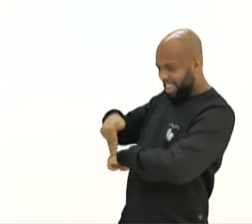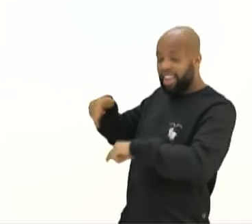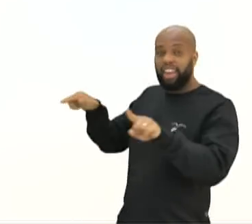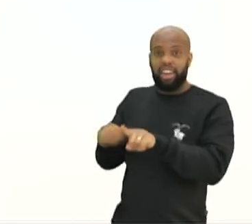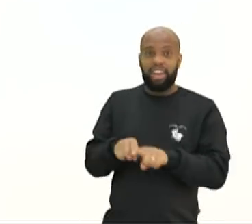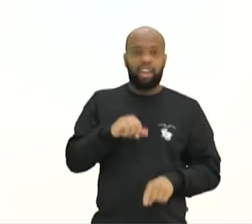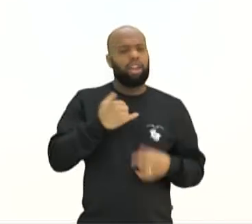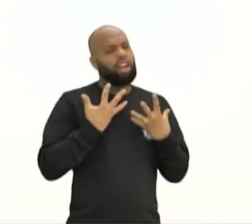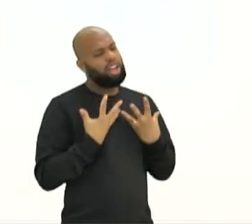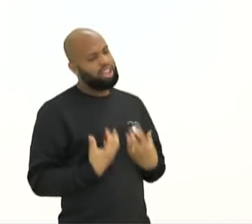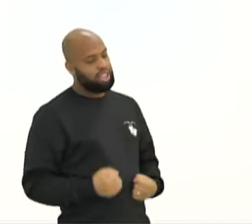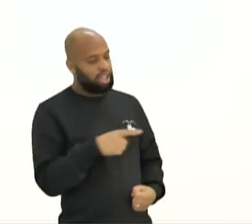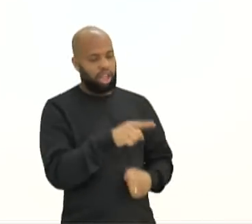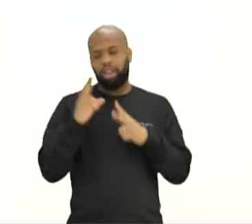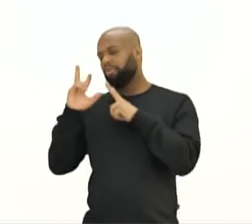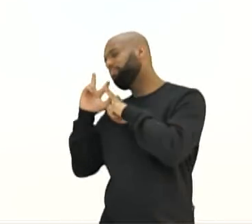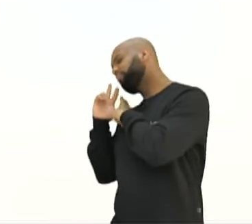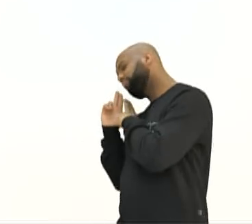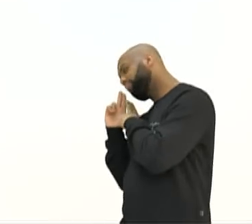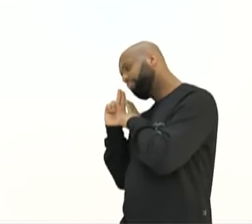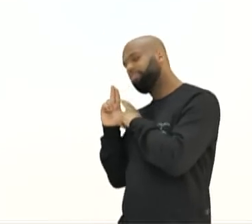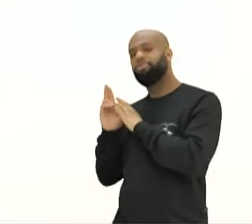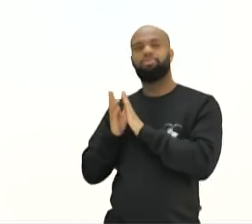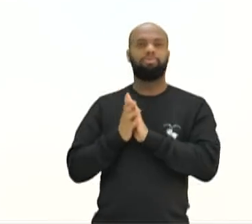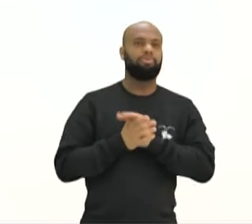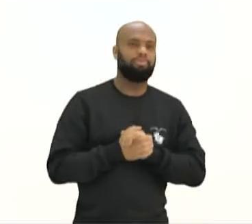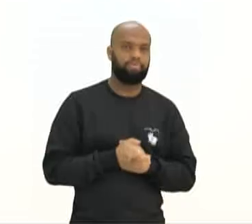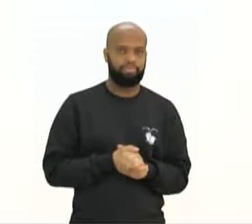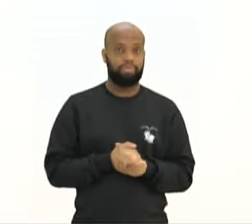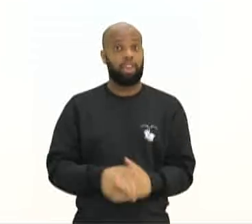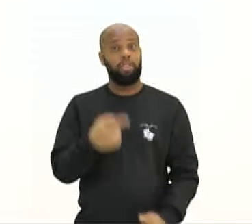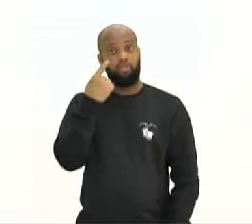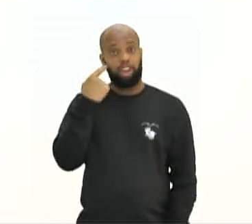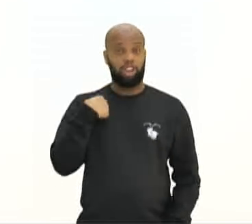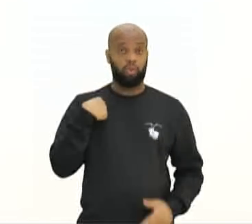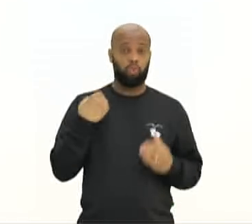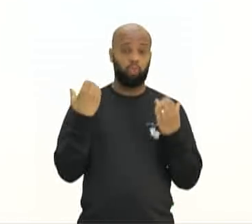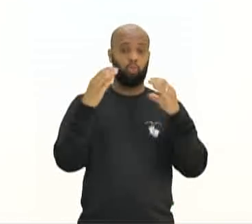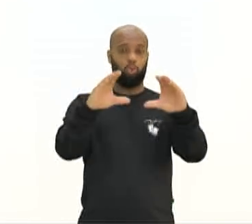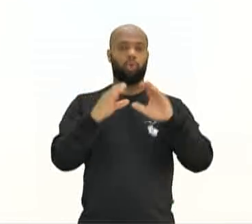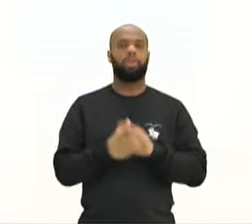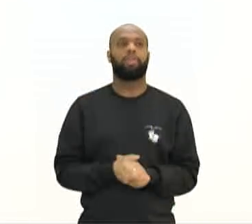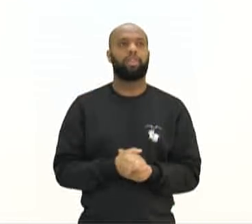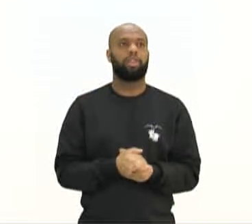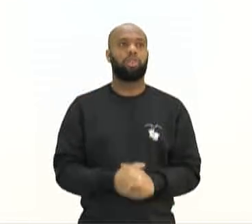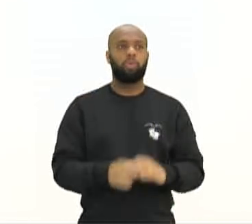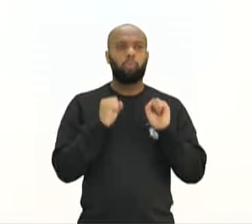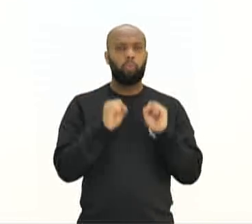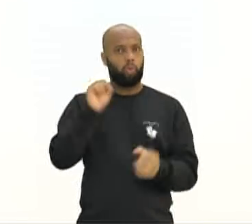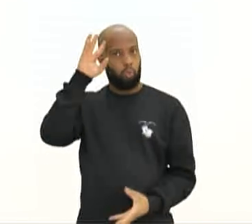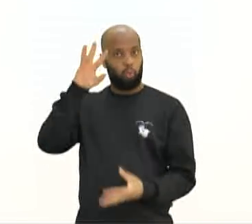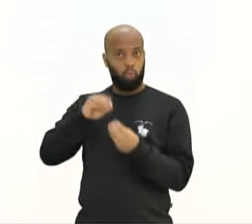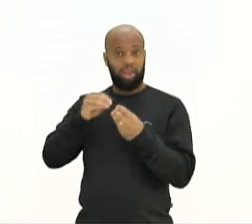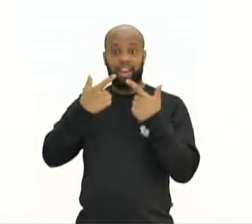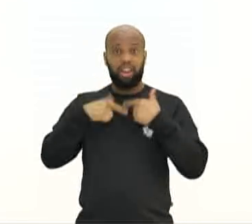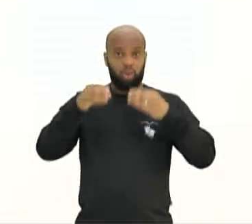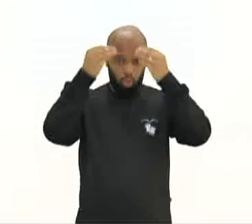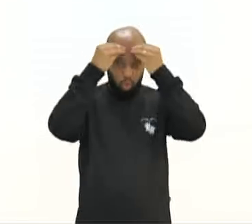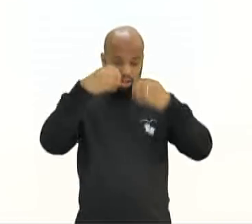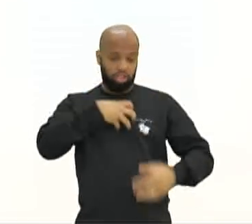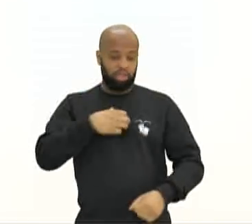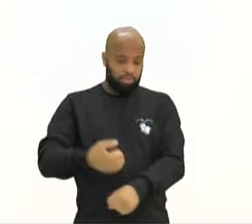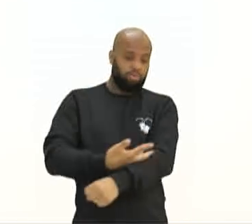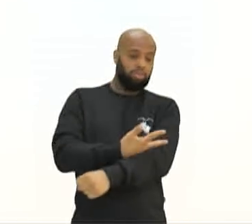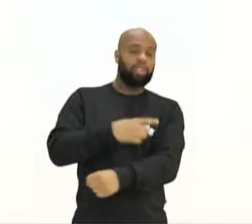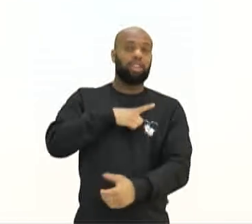uma estava cansada, a outra dormia. Olha o que eu coloquei para vocês. Podemos compreender que a linguagem emotiva se dá